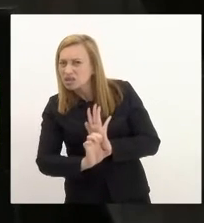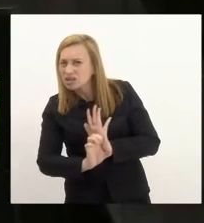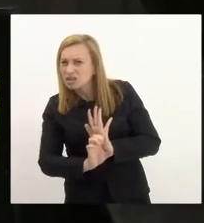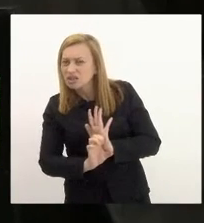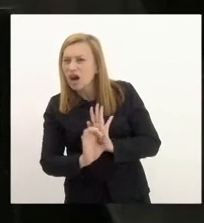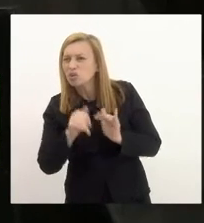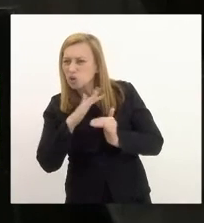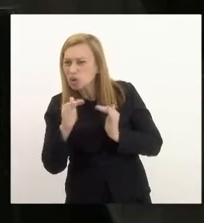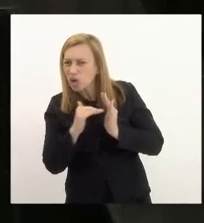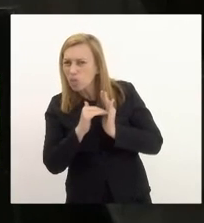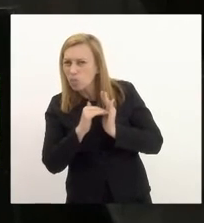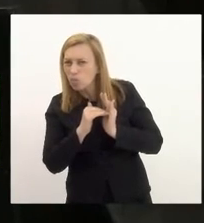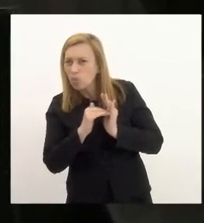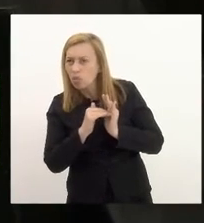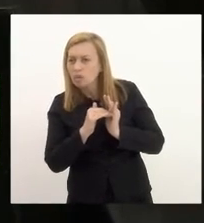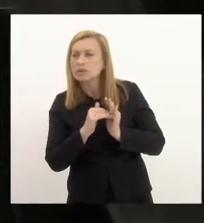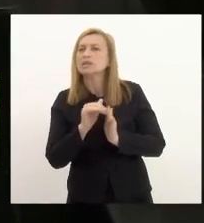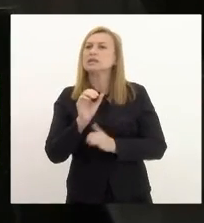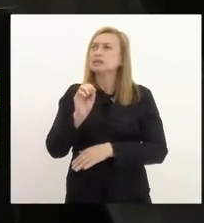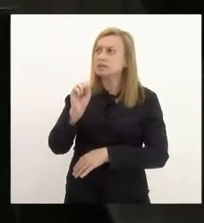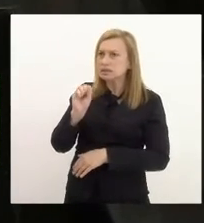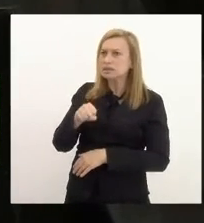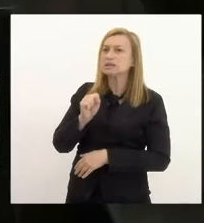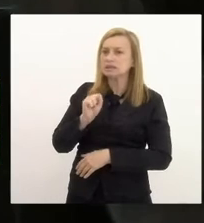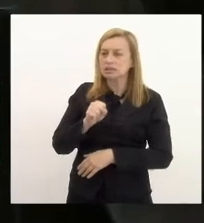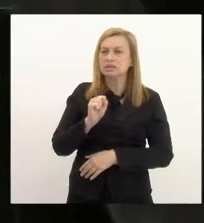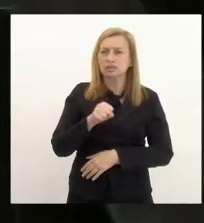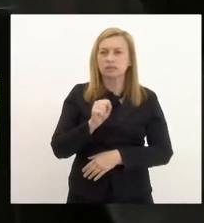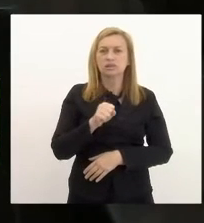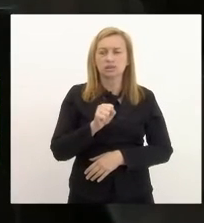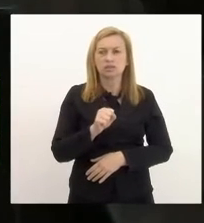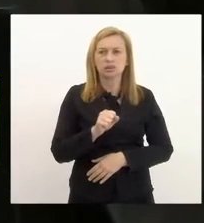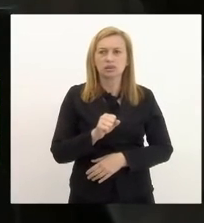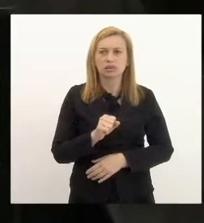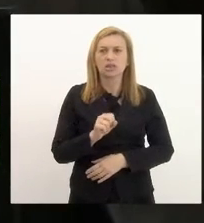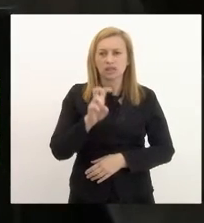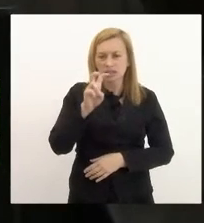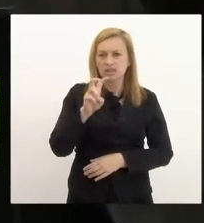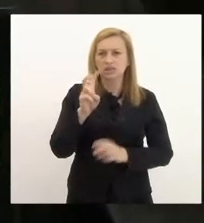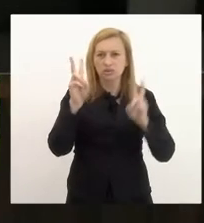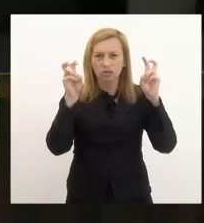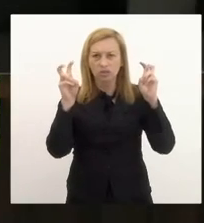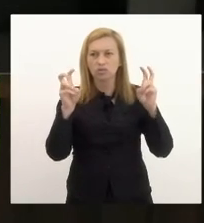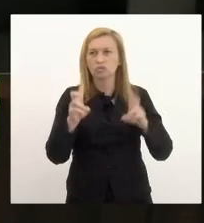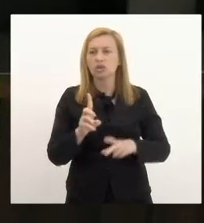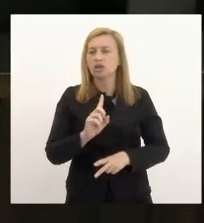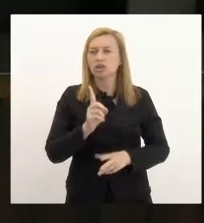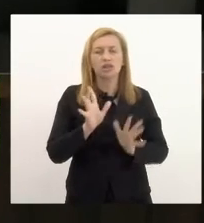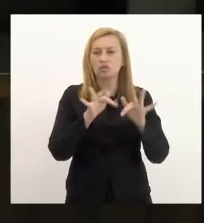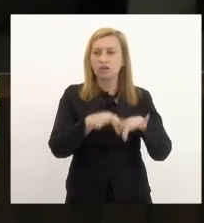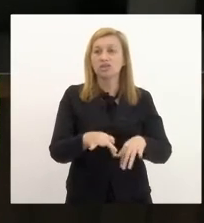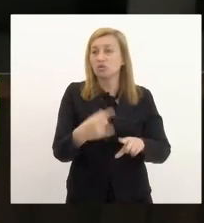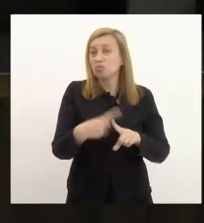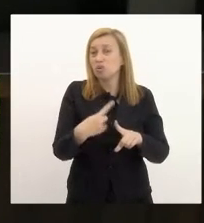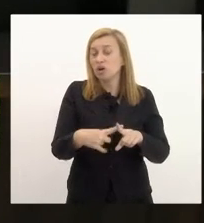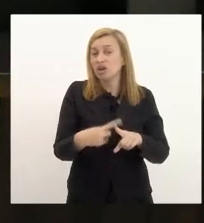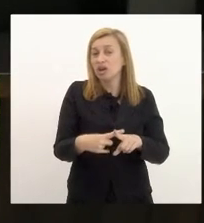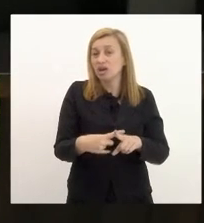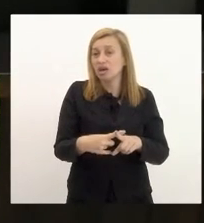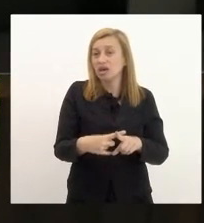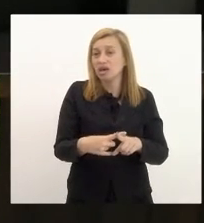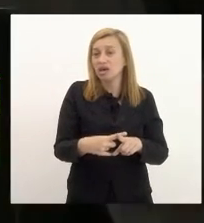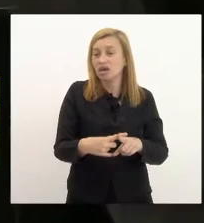e ao todo Tô sim mas é a senhora conjunto dos princípios das cinco matérias ainda não fechou porque até